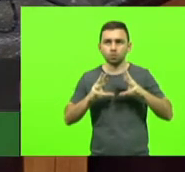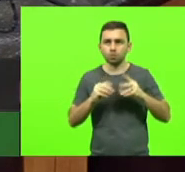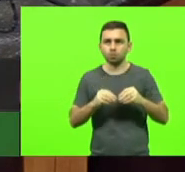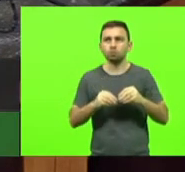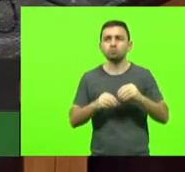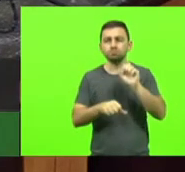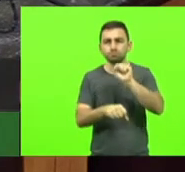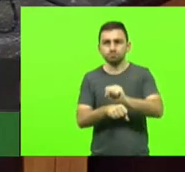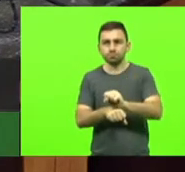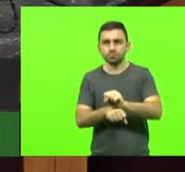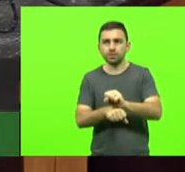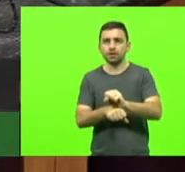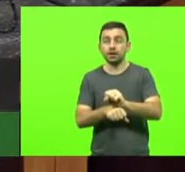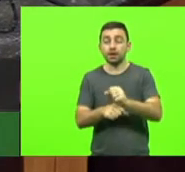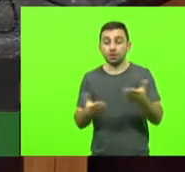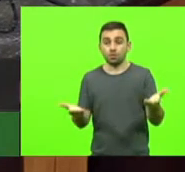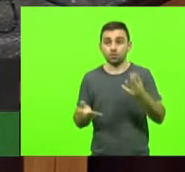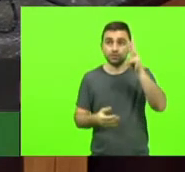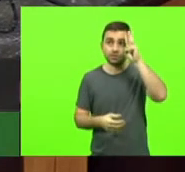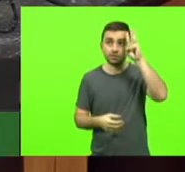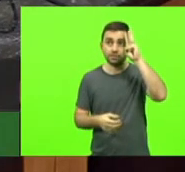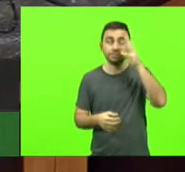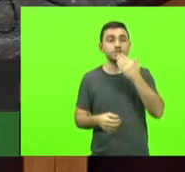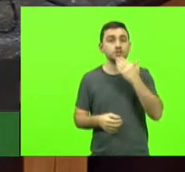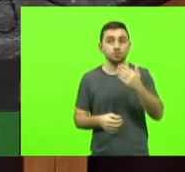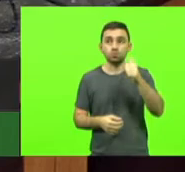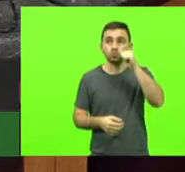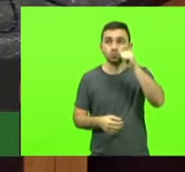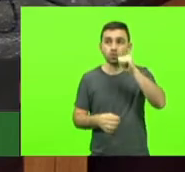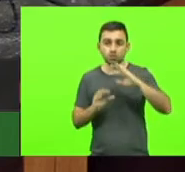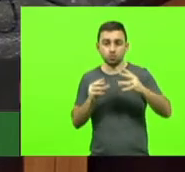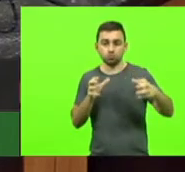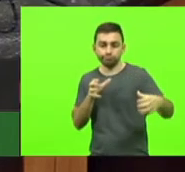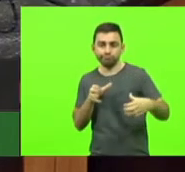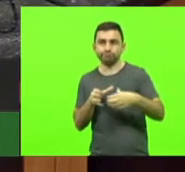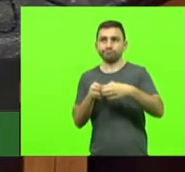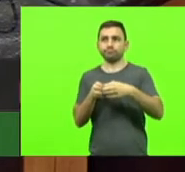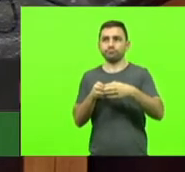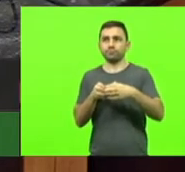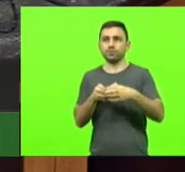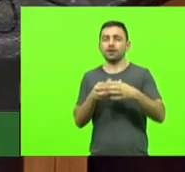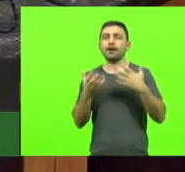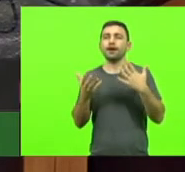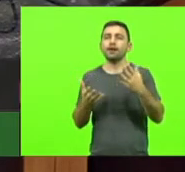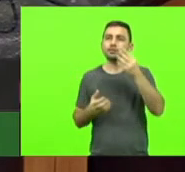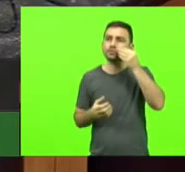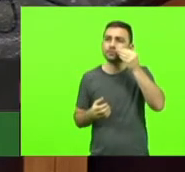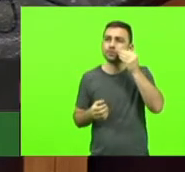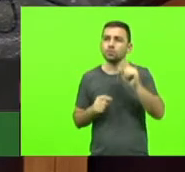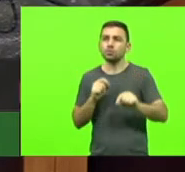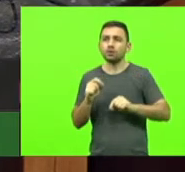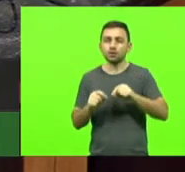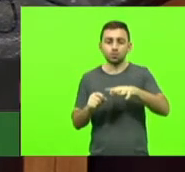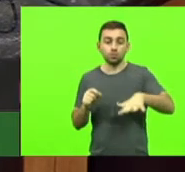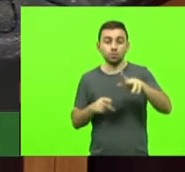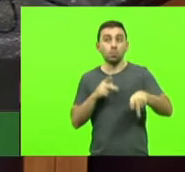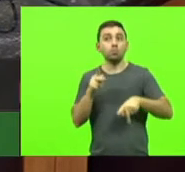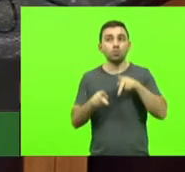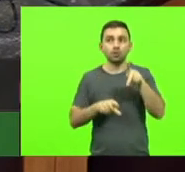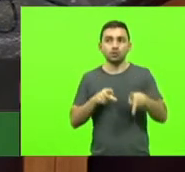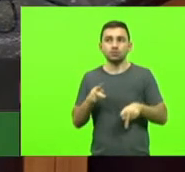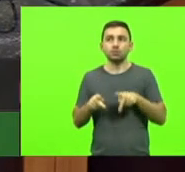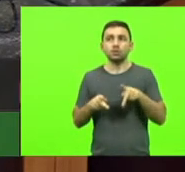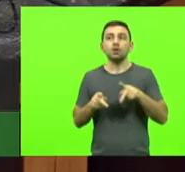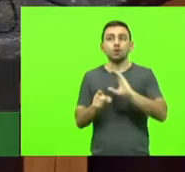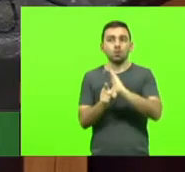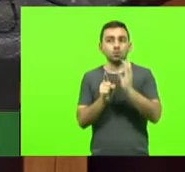nessa terça-feira e pediu às mulheres que se juntem ao seu governo em uma tentativa de convencer a população e a